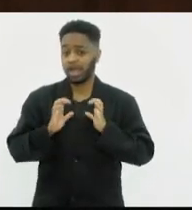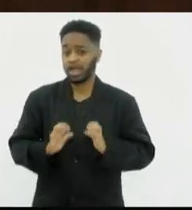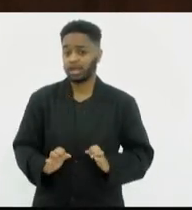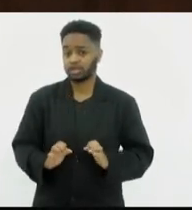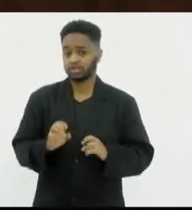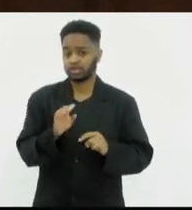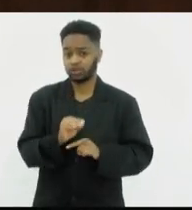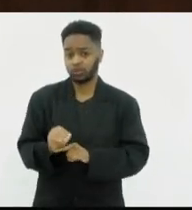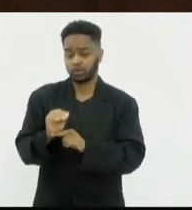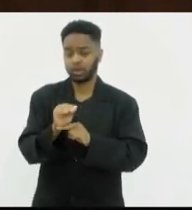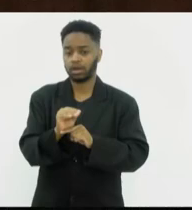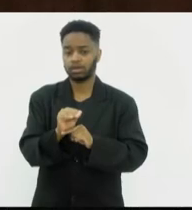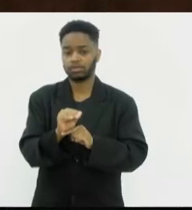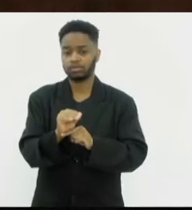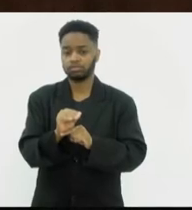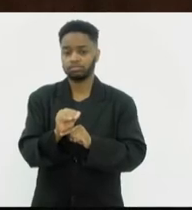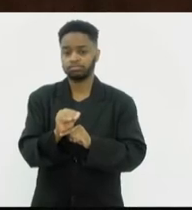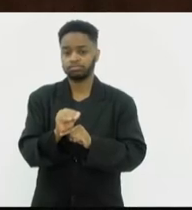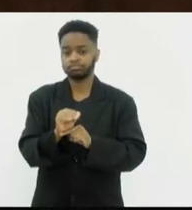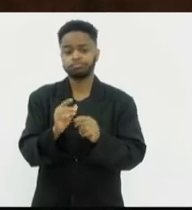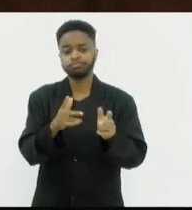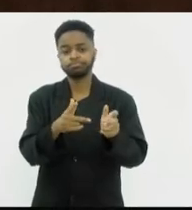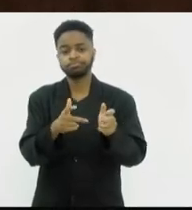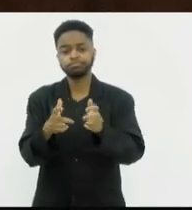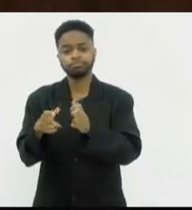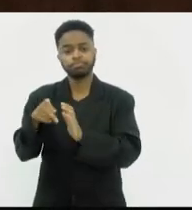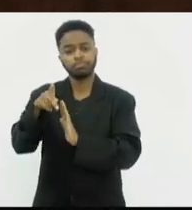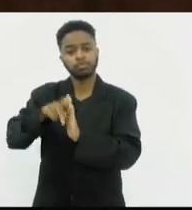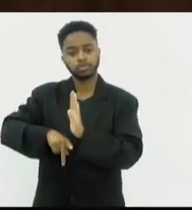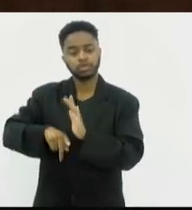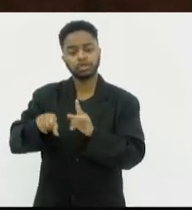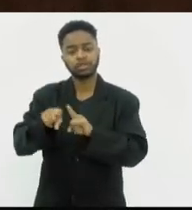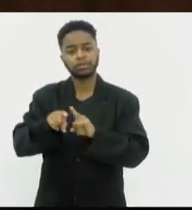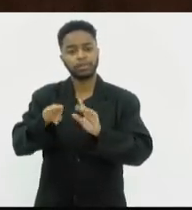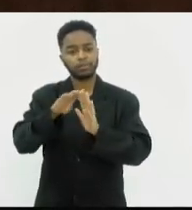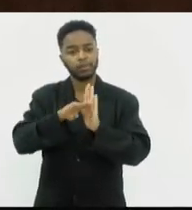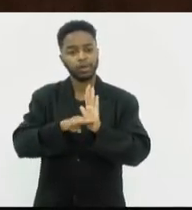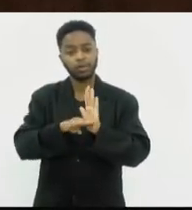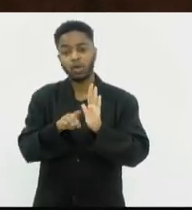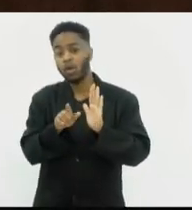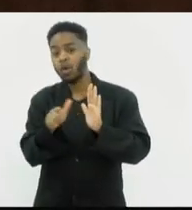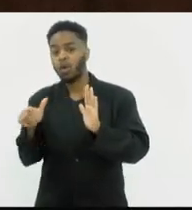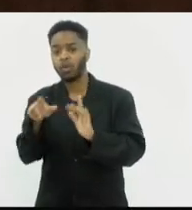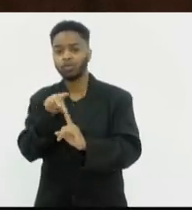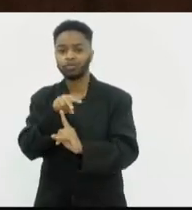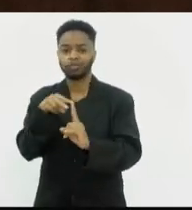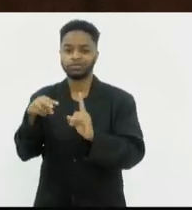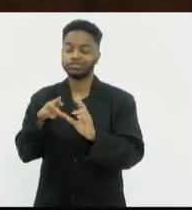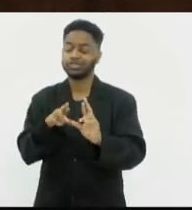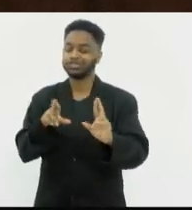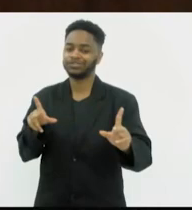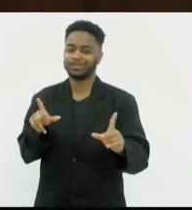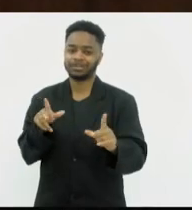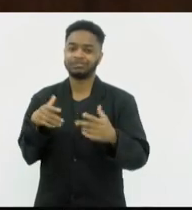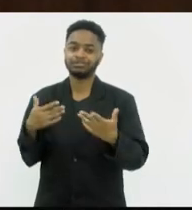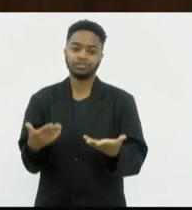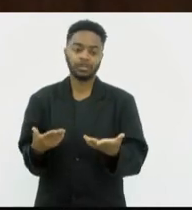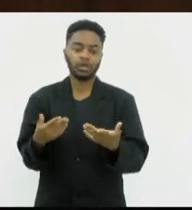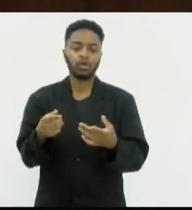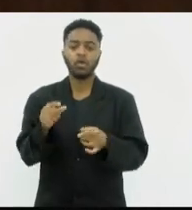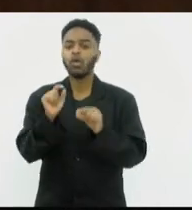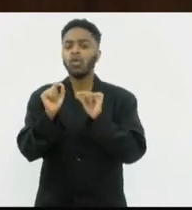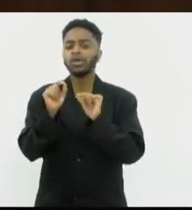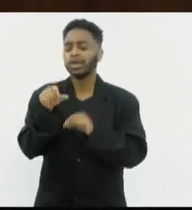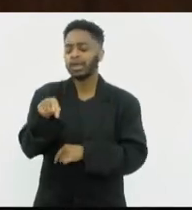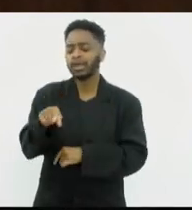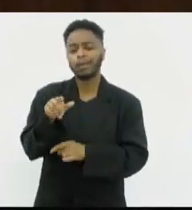do cuidado, analisa os projetos e programas de uma outra perspectiva. O que essas